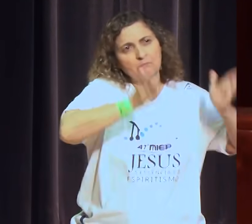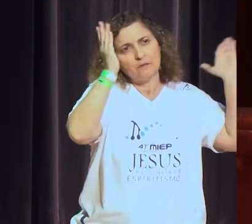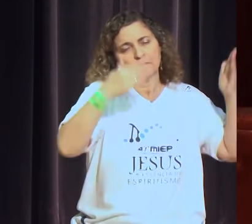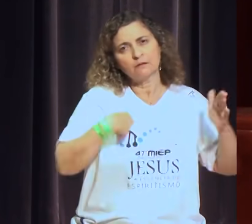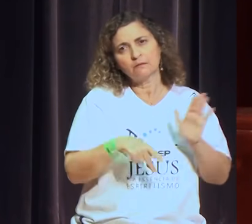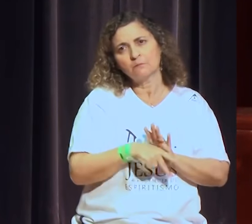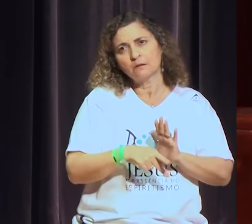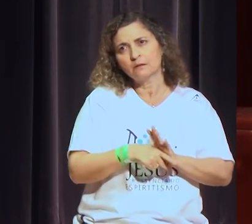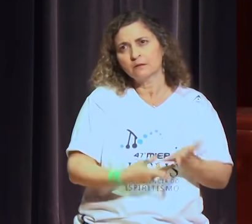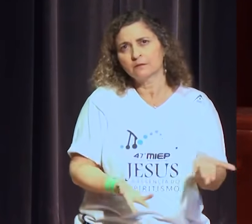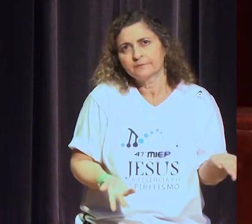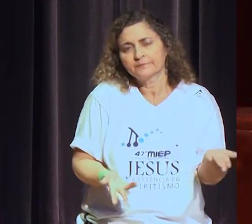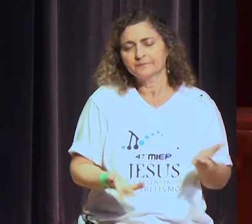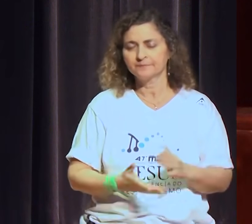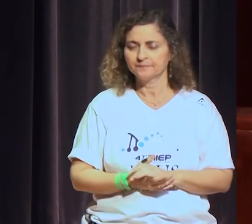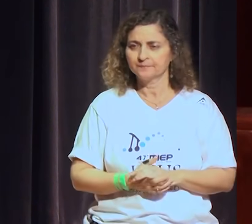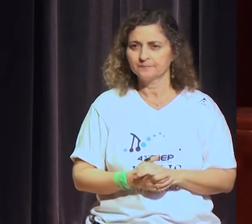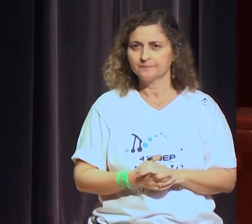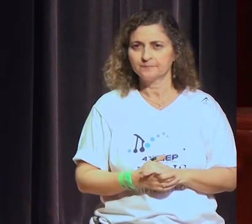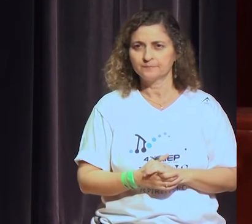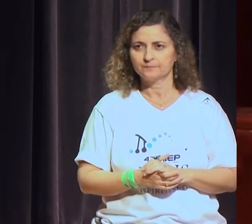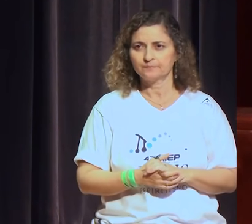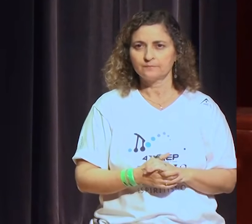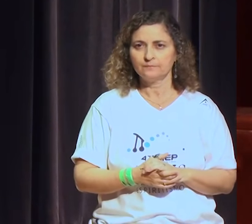Acha que eu devo vender aquele apartamento meu?